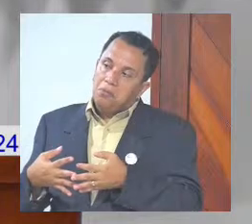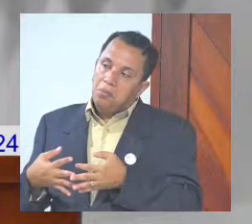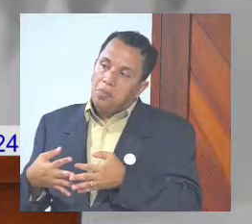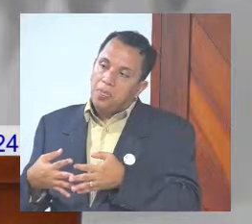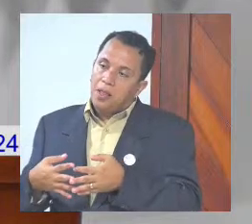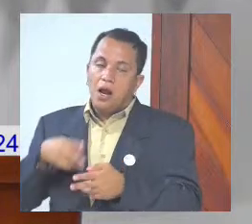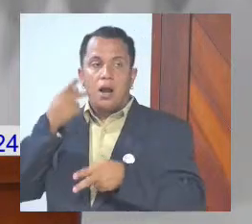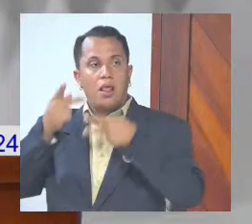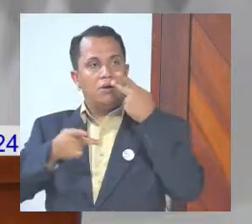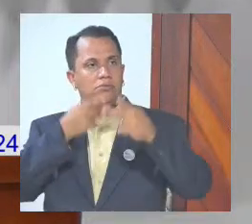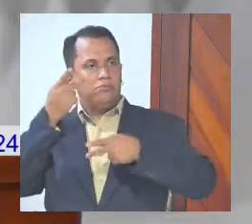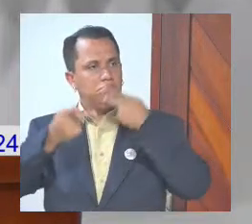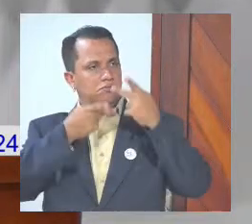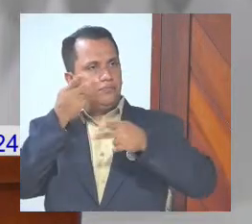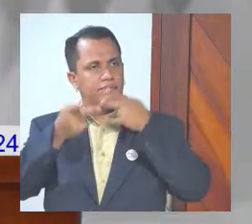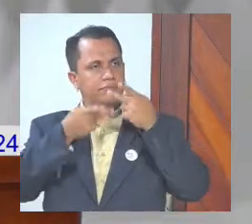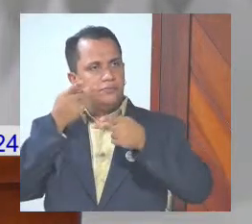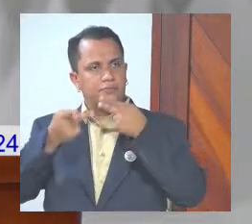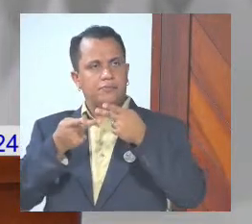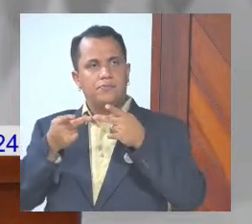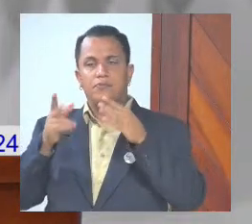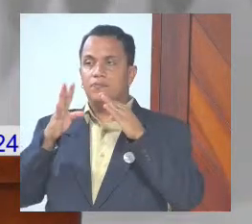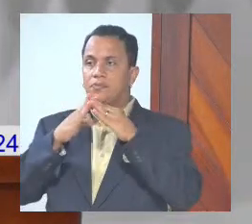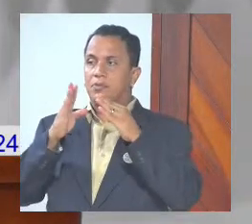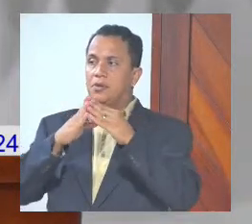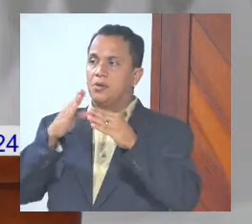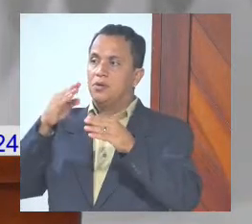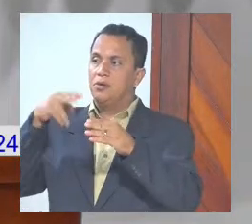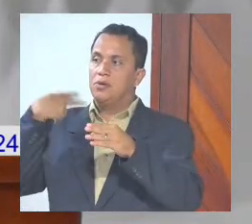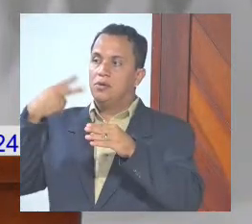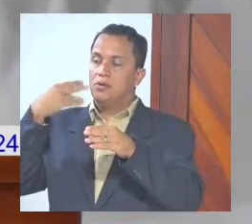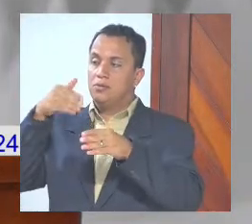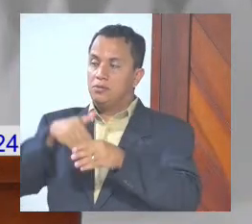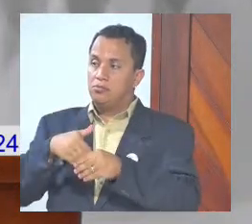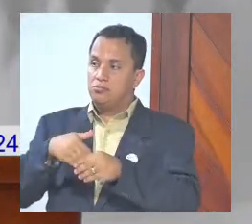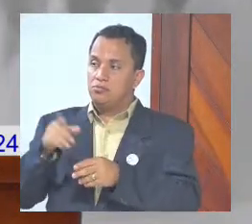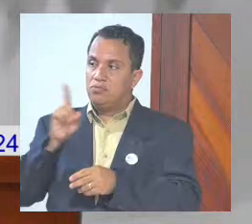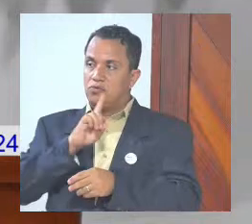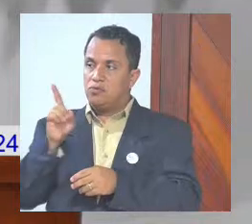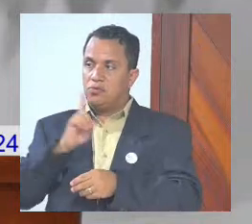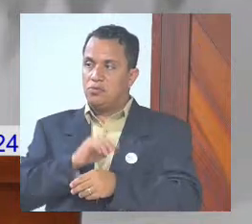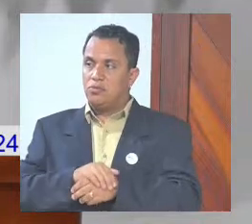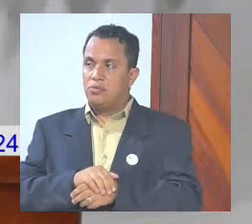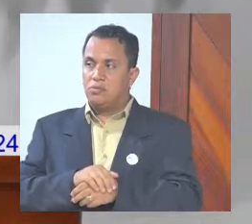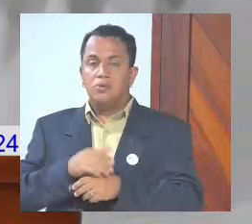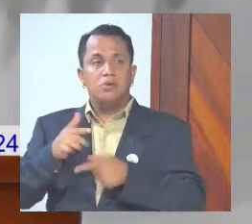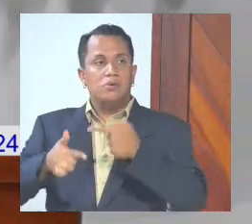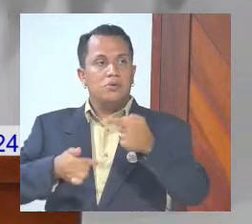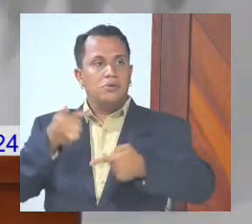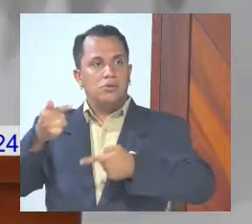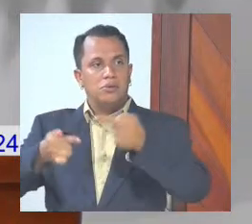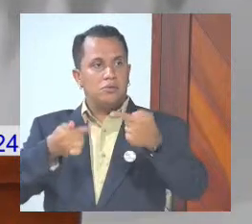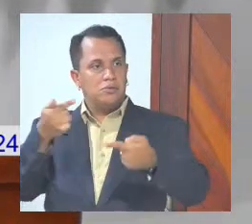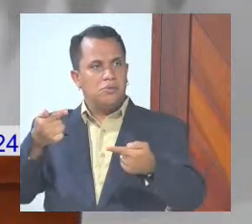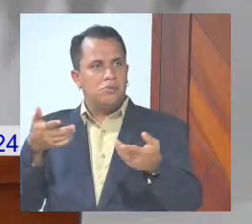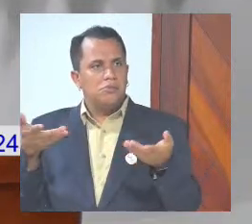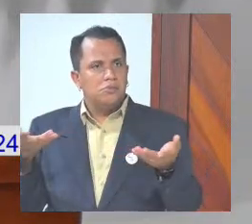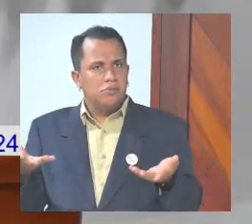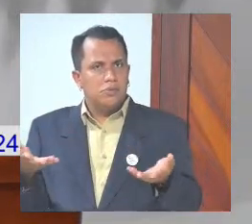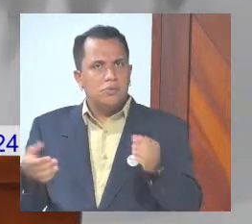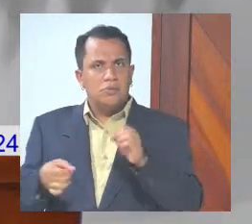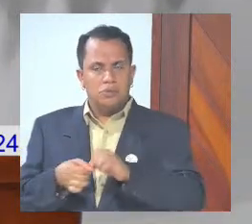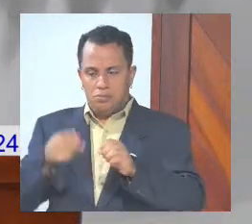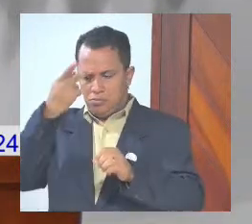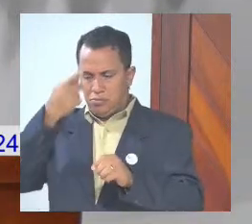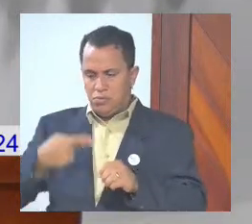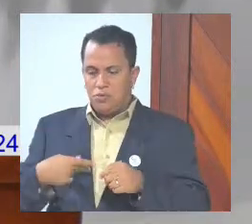ao discurso que a Câmara, essa Câmara não deixará nenhum legado, eu vou discordar dele, porque eu vou falar